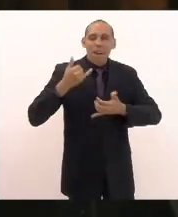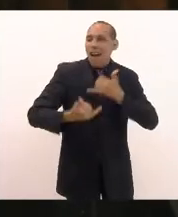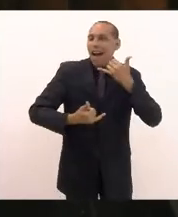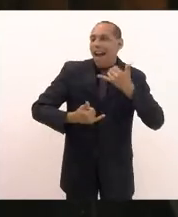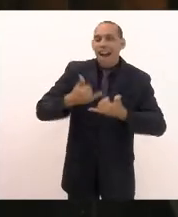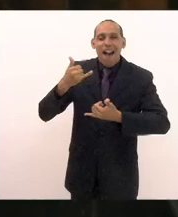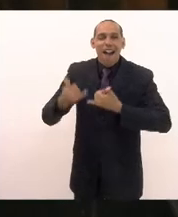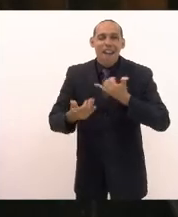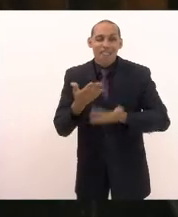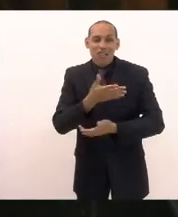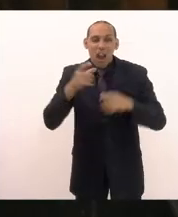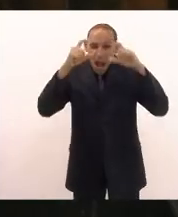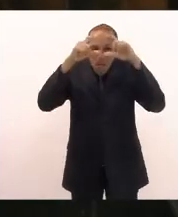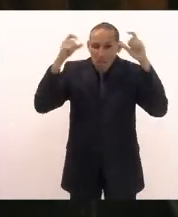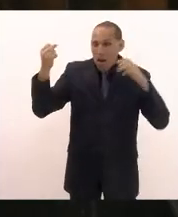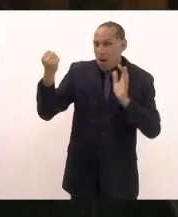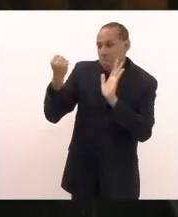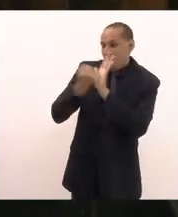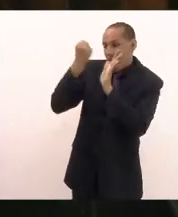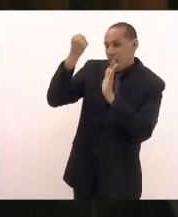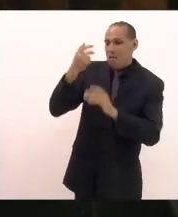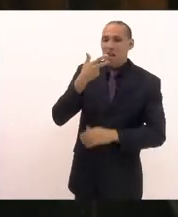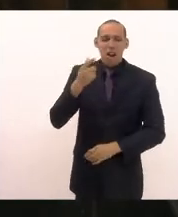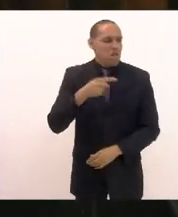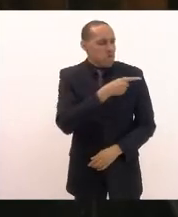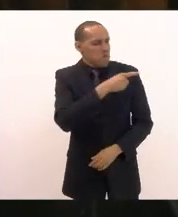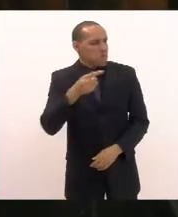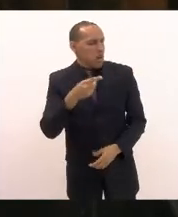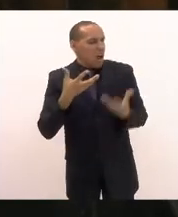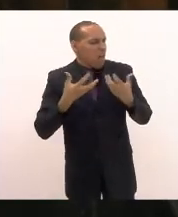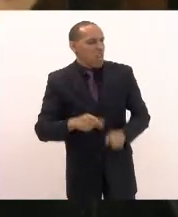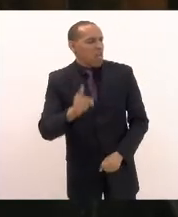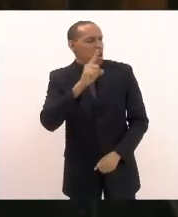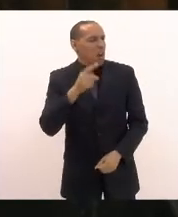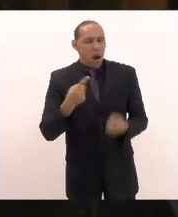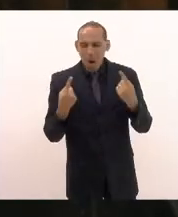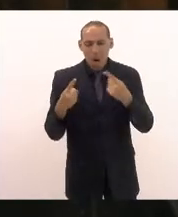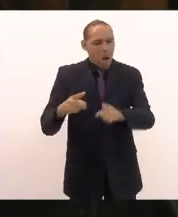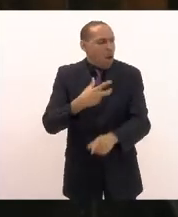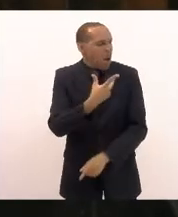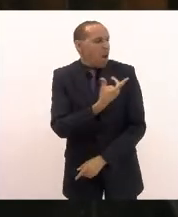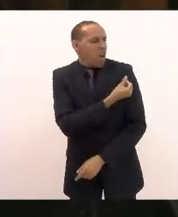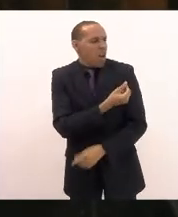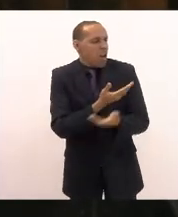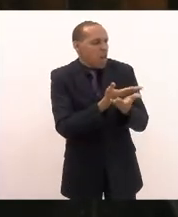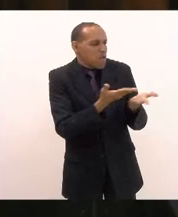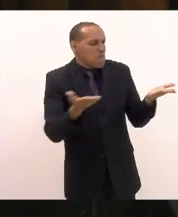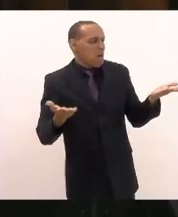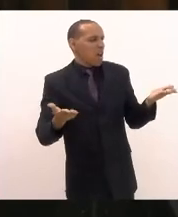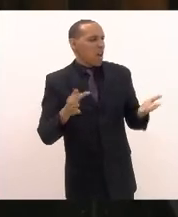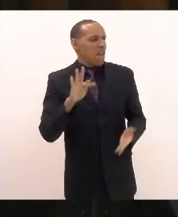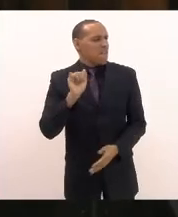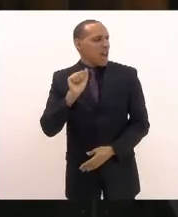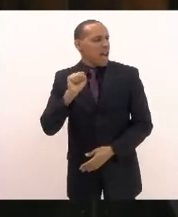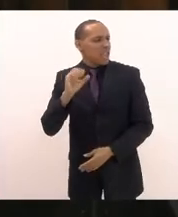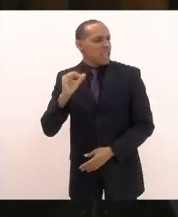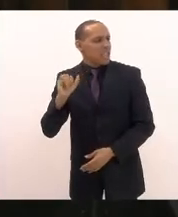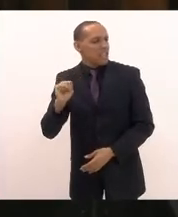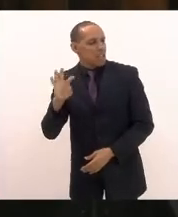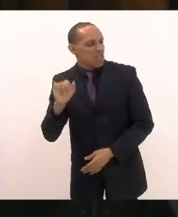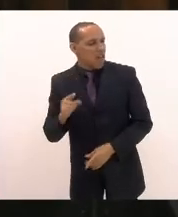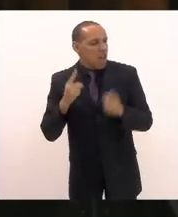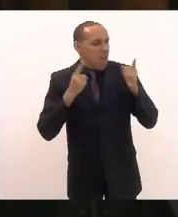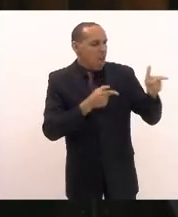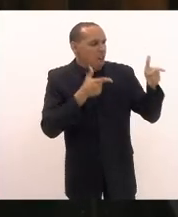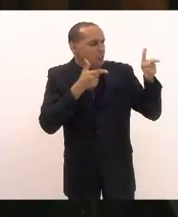que nos rotularam de negacionistas, antivacinas, fascistas, aqueles